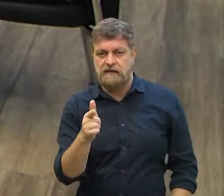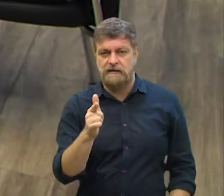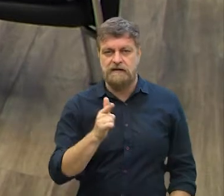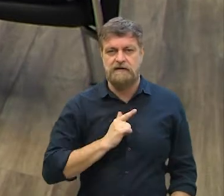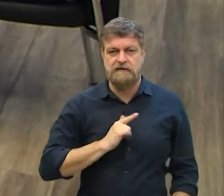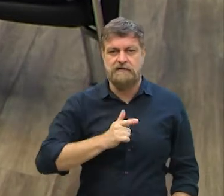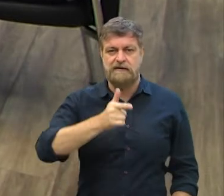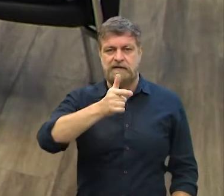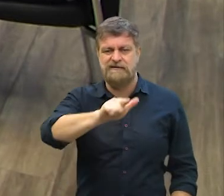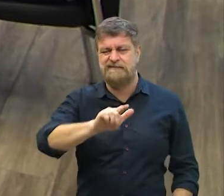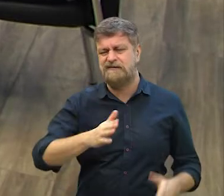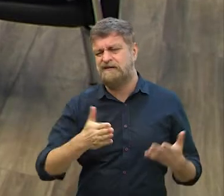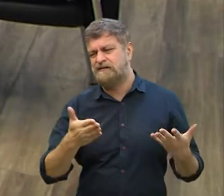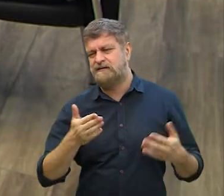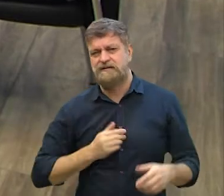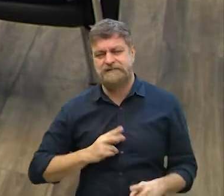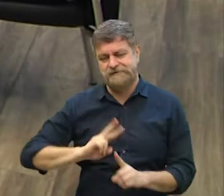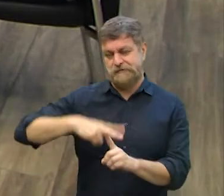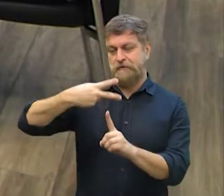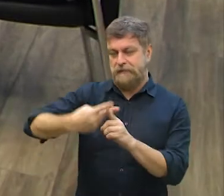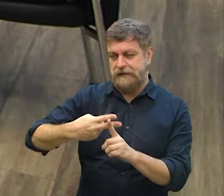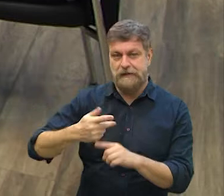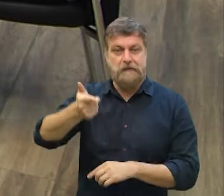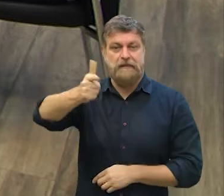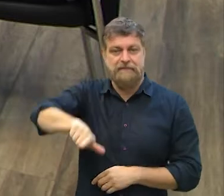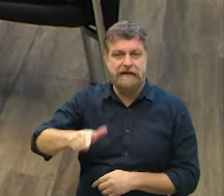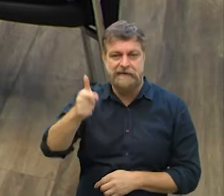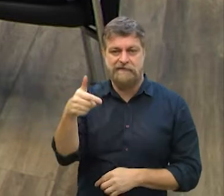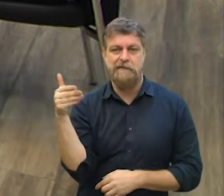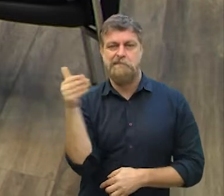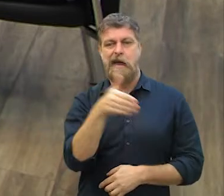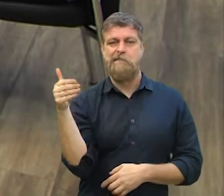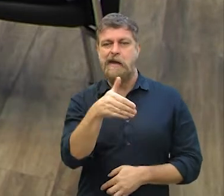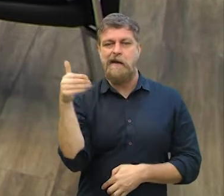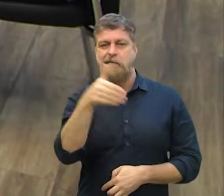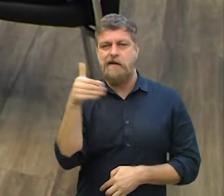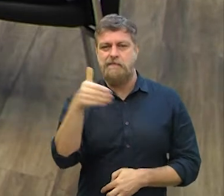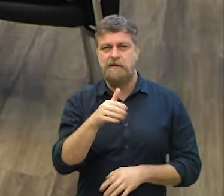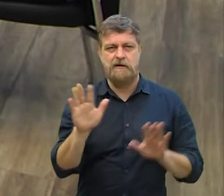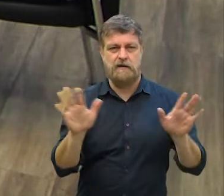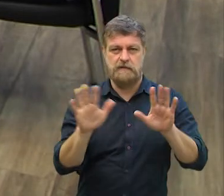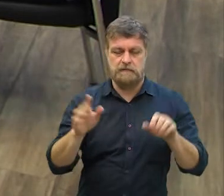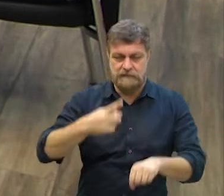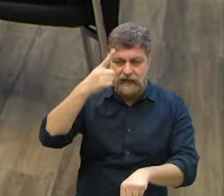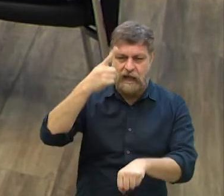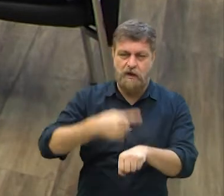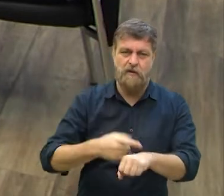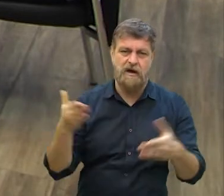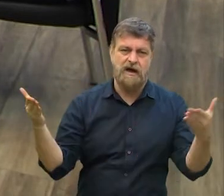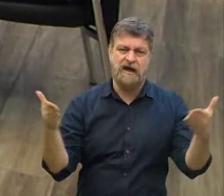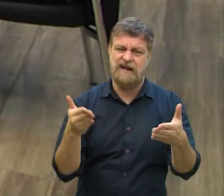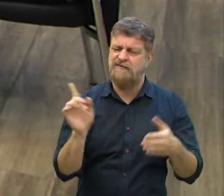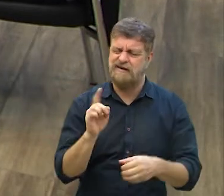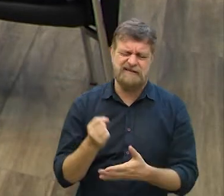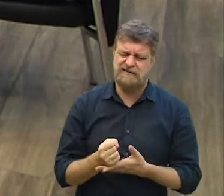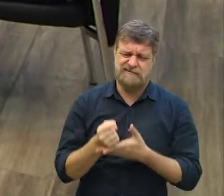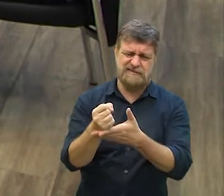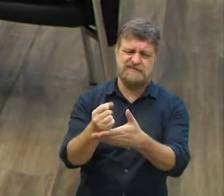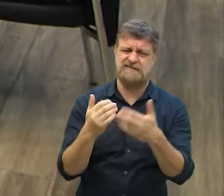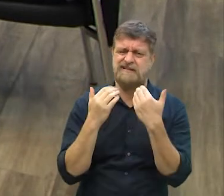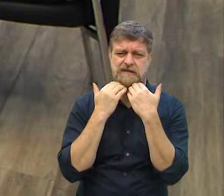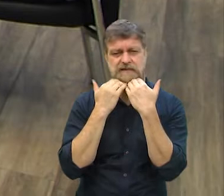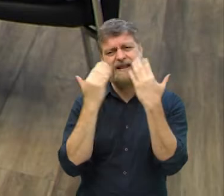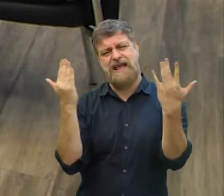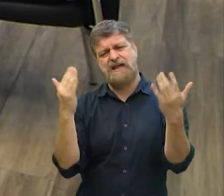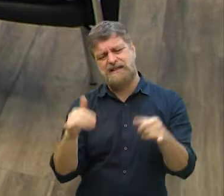fui lá, peguei mais uma contraprova, enfim, brincadeiras tontas que não servem para nada, né? Pelo menos neste momento não ajudam. Não